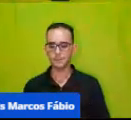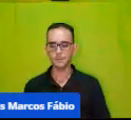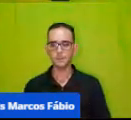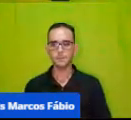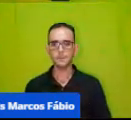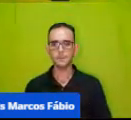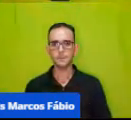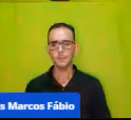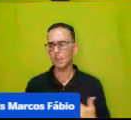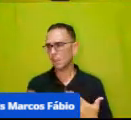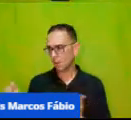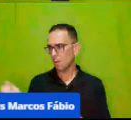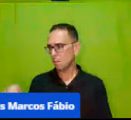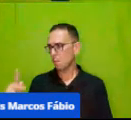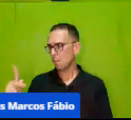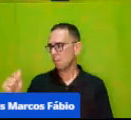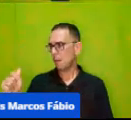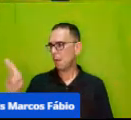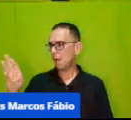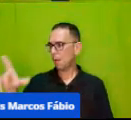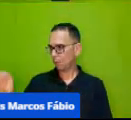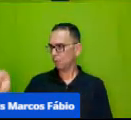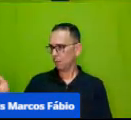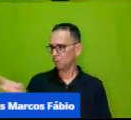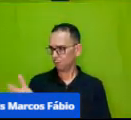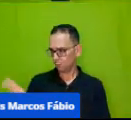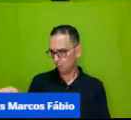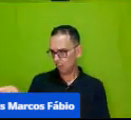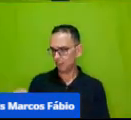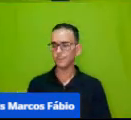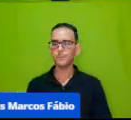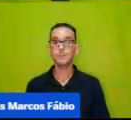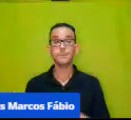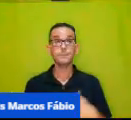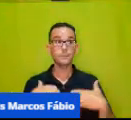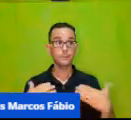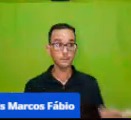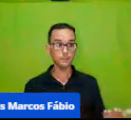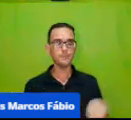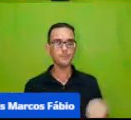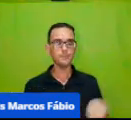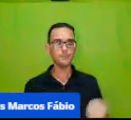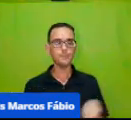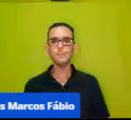Pablo, pode continuar, por gentileza? Muito bem, gente. Eu acho que o